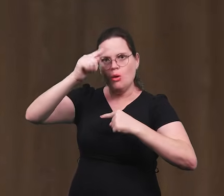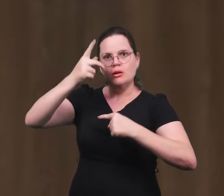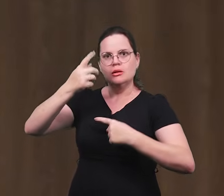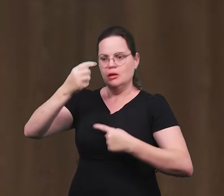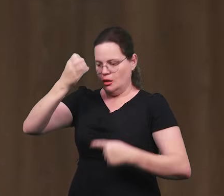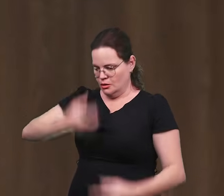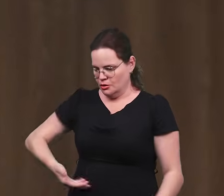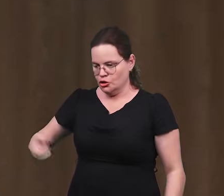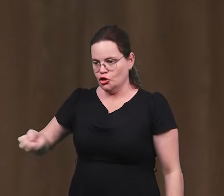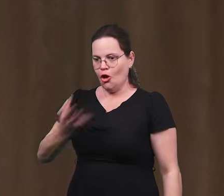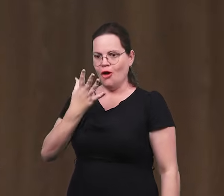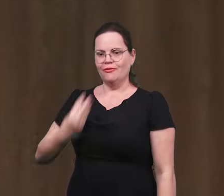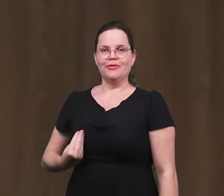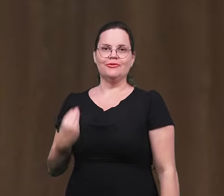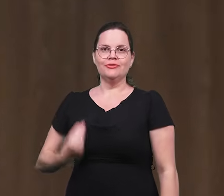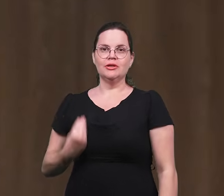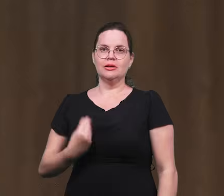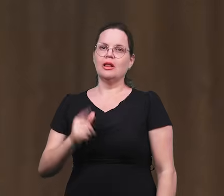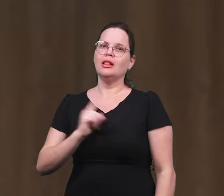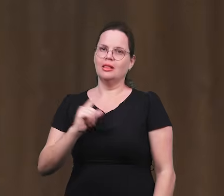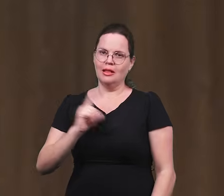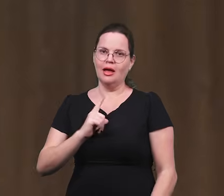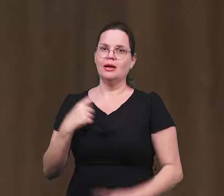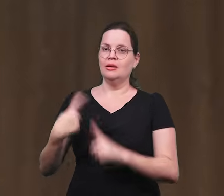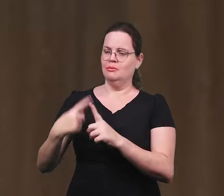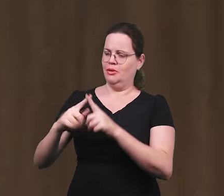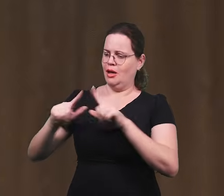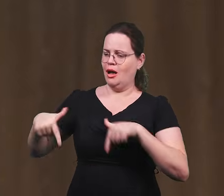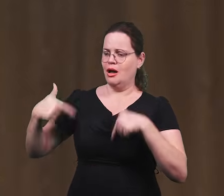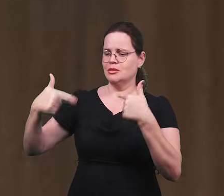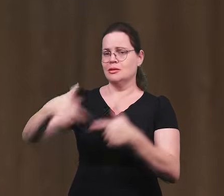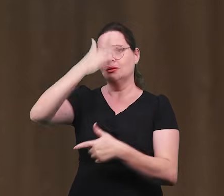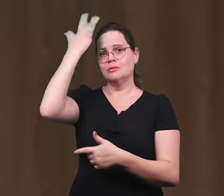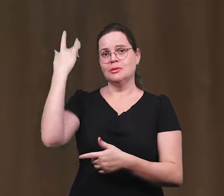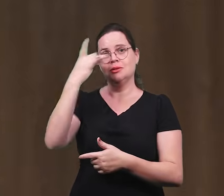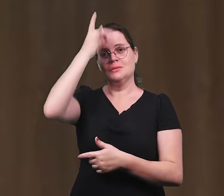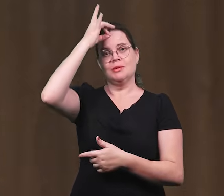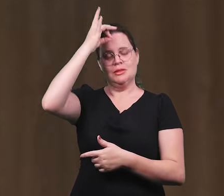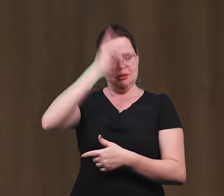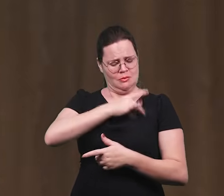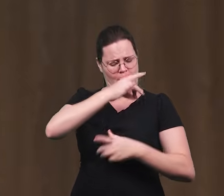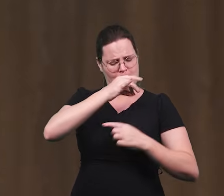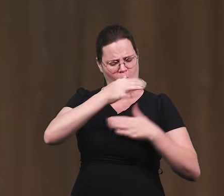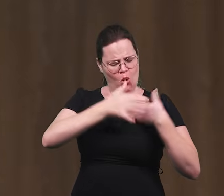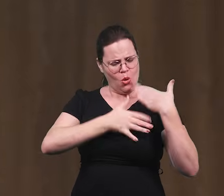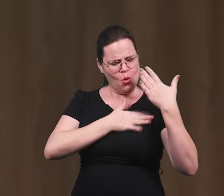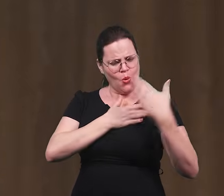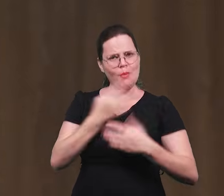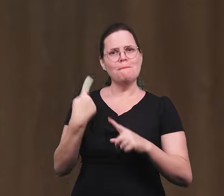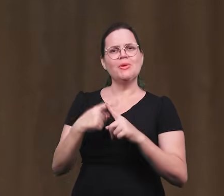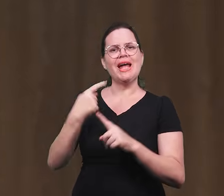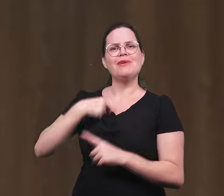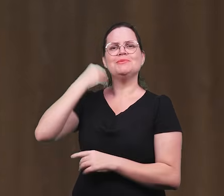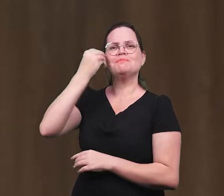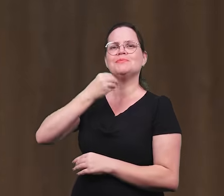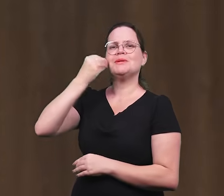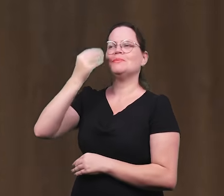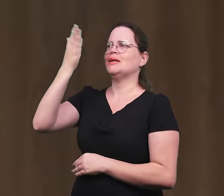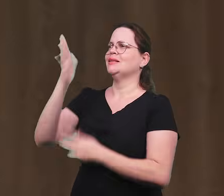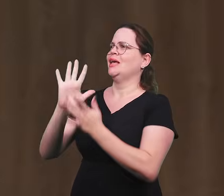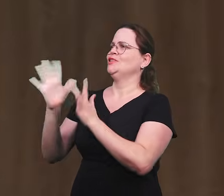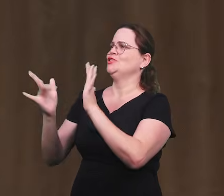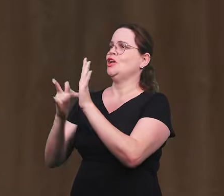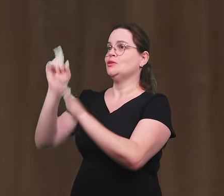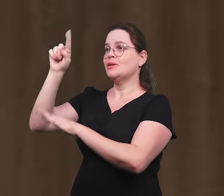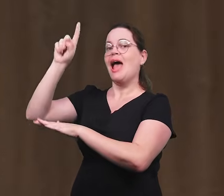nossa forma de agir. Nós somos moldados, nós somos transformados por essa ação do Espírito Santo na nossa vida quando nós bebemos